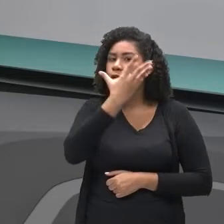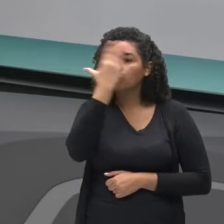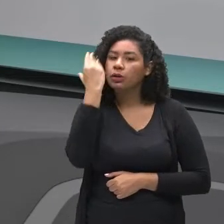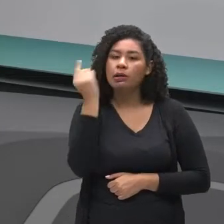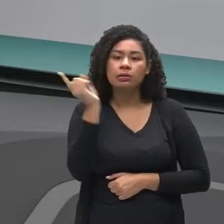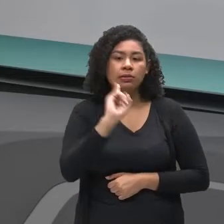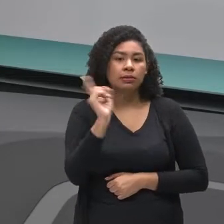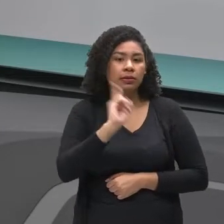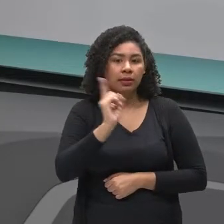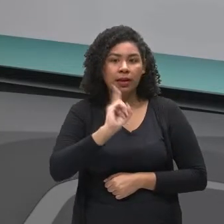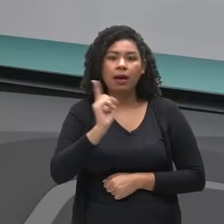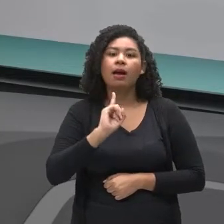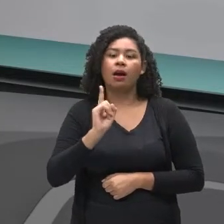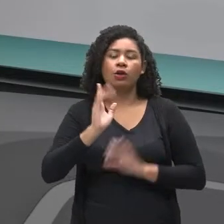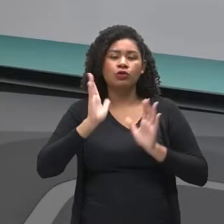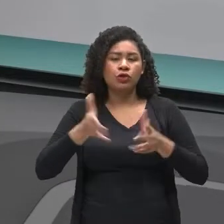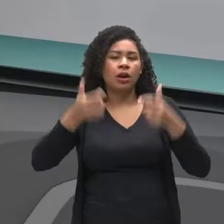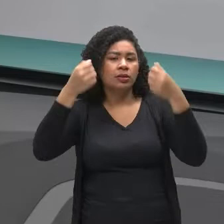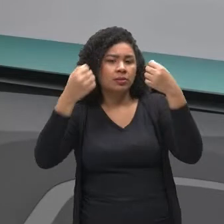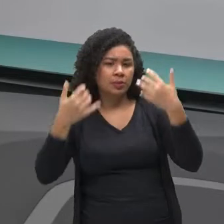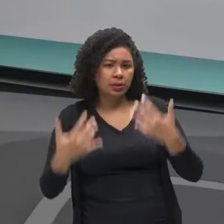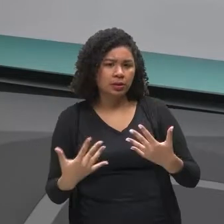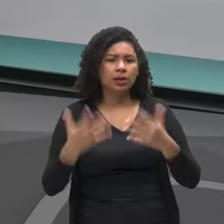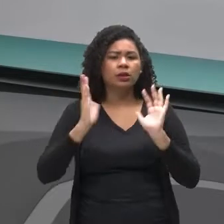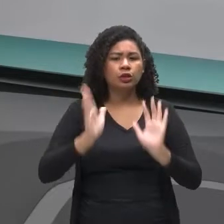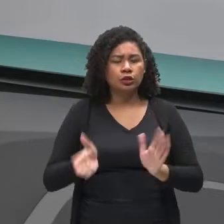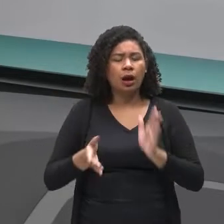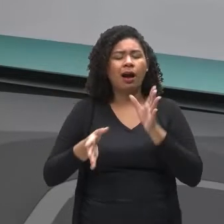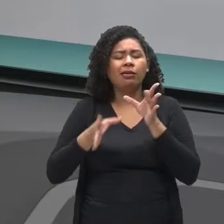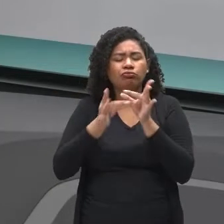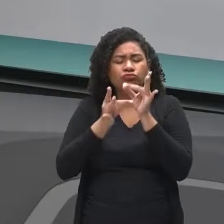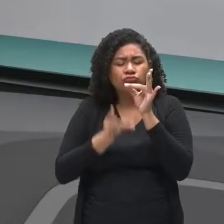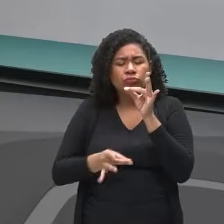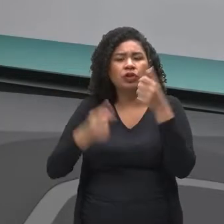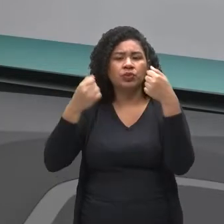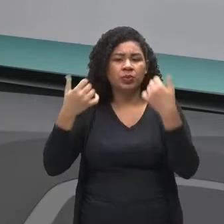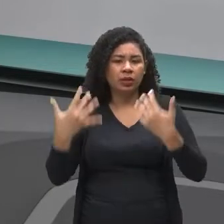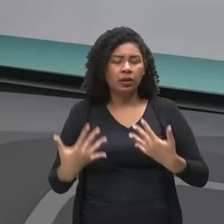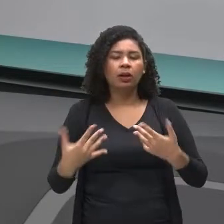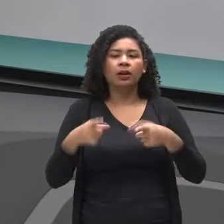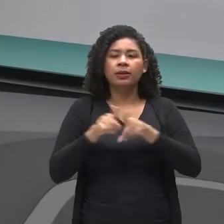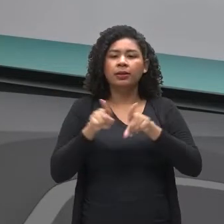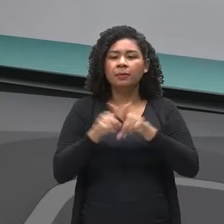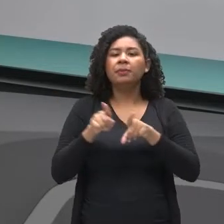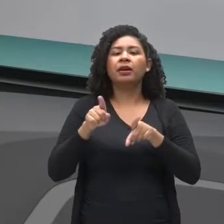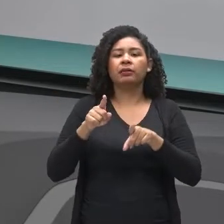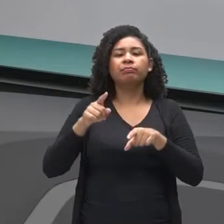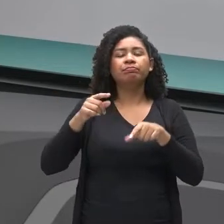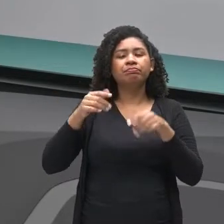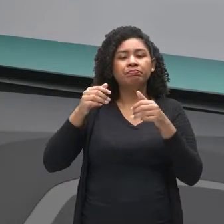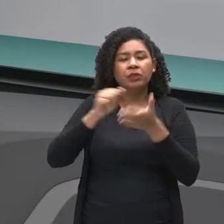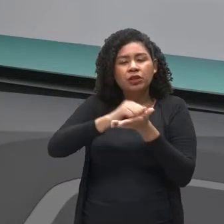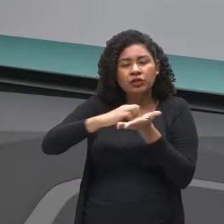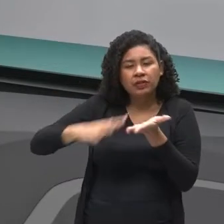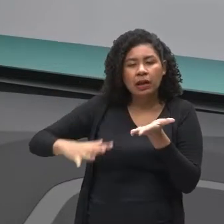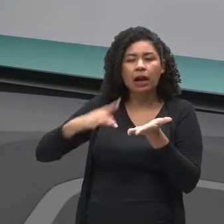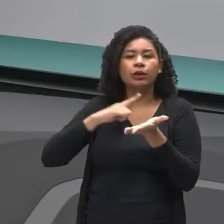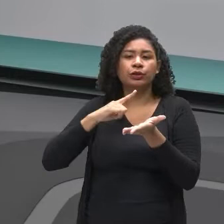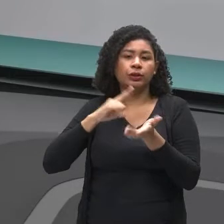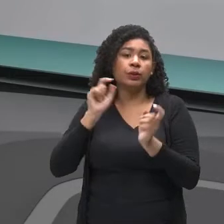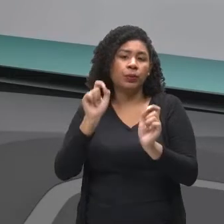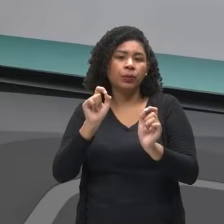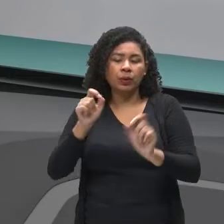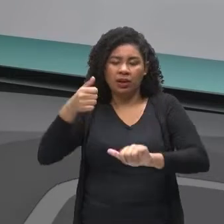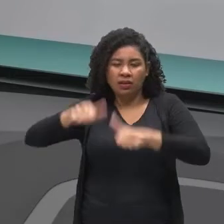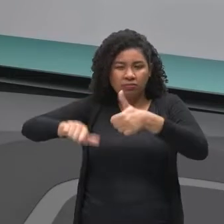já viu, já reforçou. Geralmente nas avaliações, nas atividades, a gente coloca um texto e uma pergunta no final.